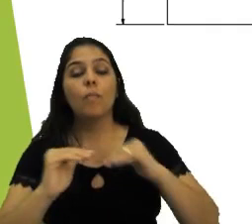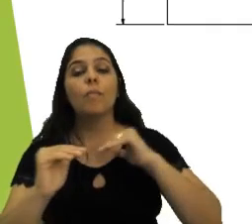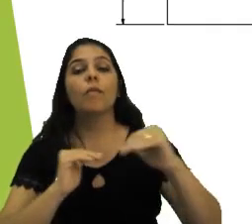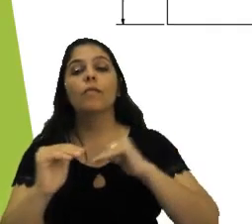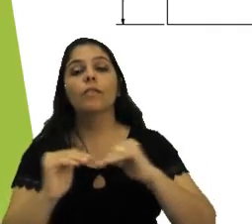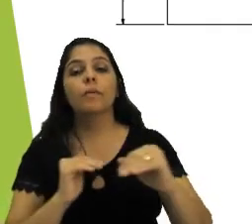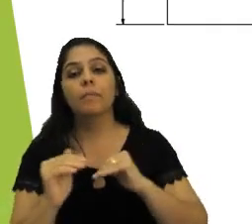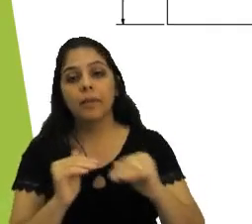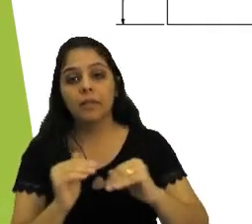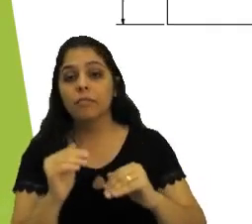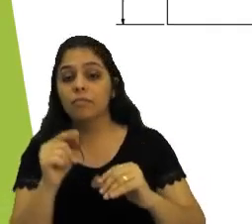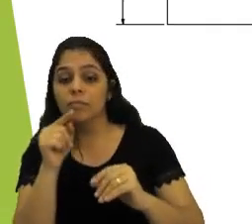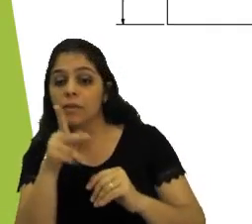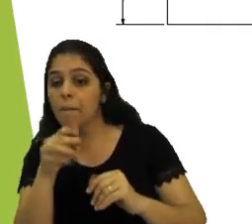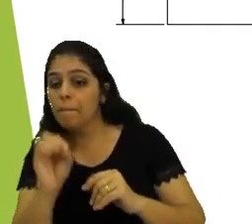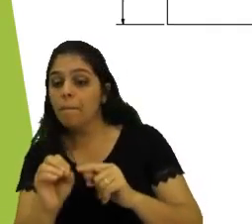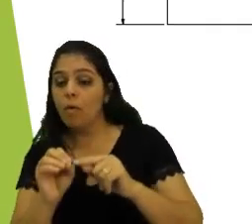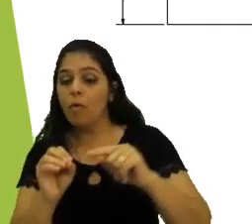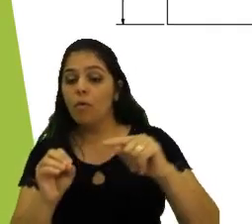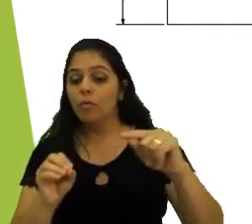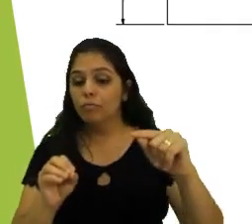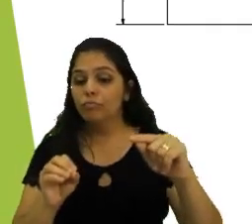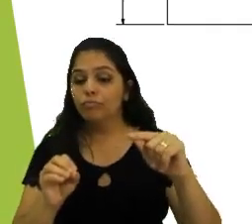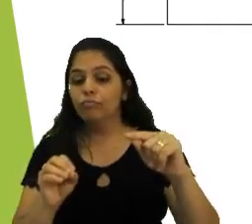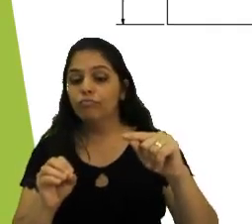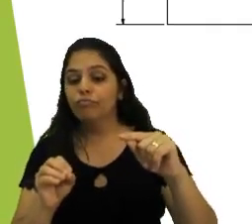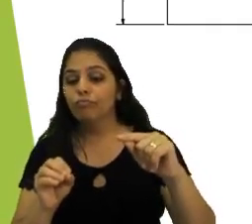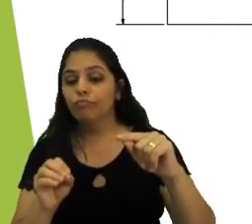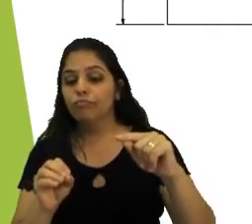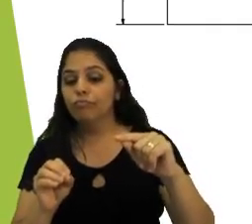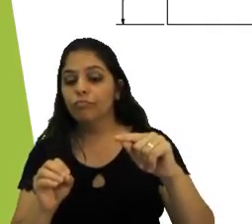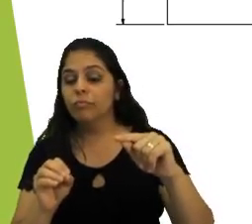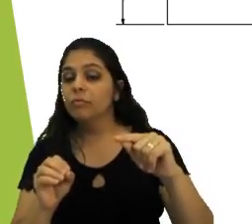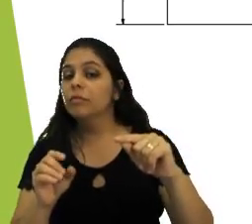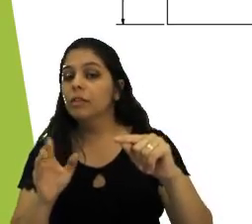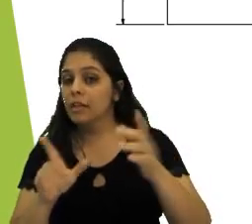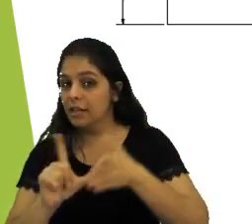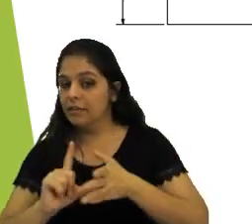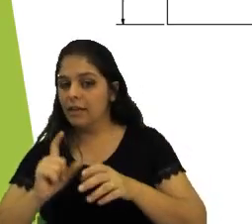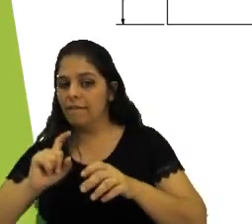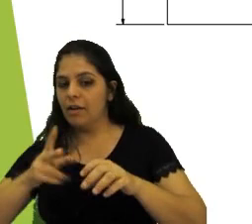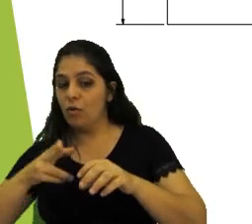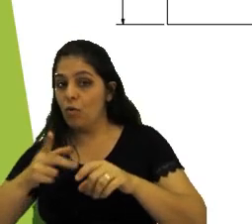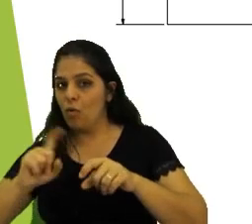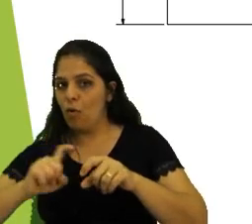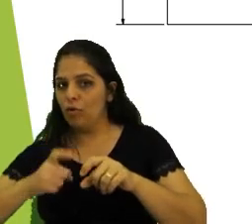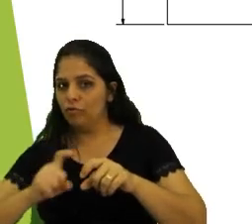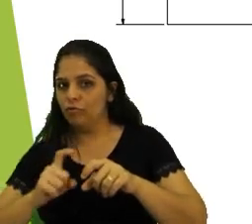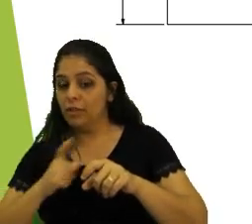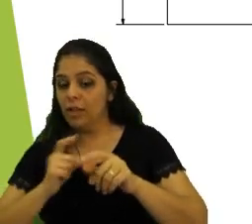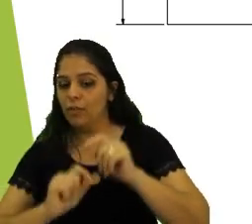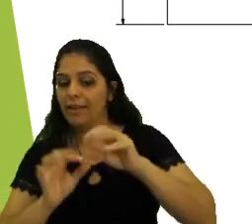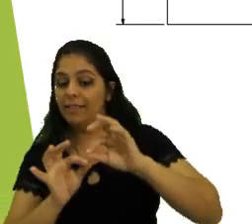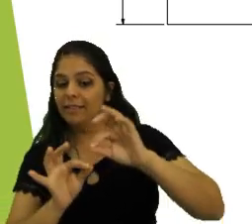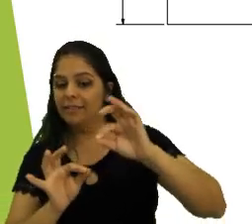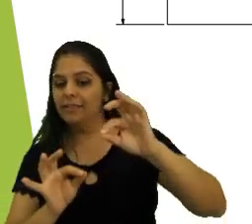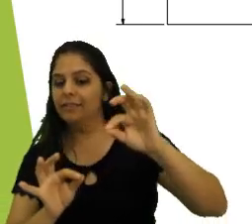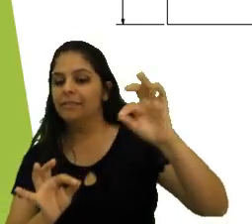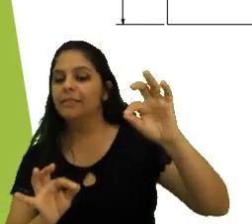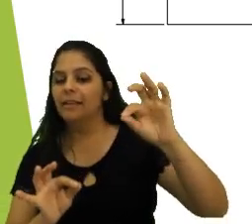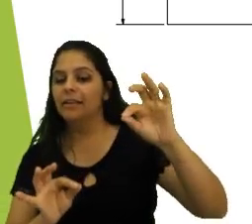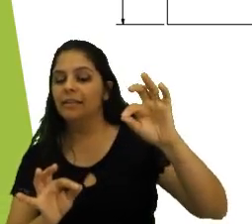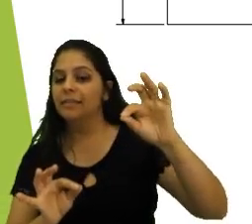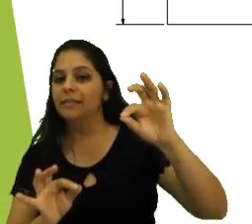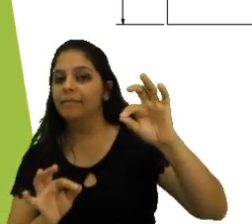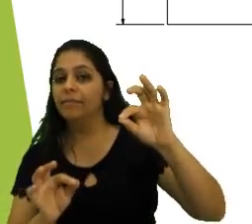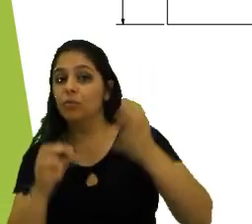Desse ponto aqui da peça, tá? Onde estava a ferramenta, ele vai ter que ter uma distância aqui, né, pessoal? Do centro